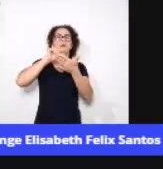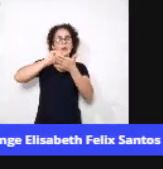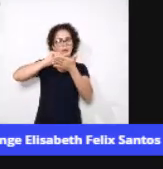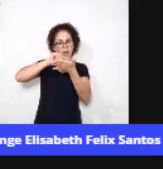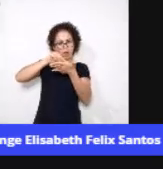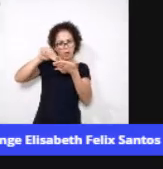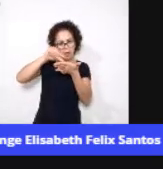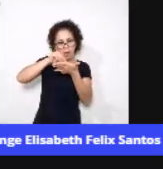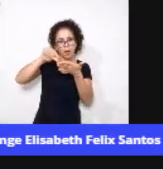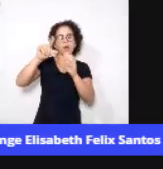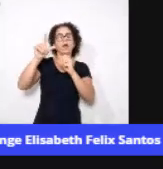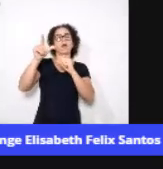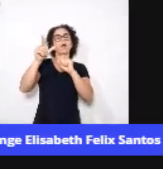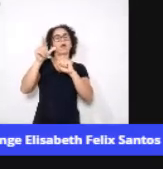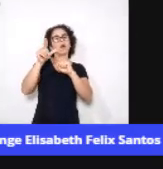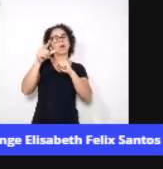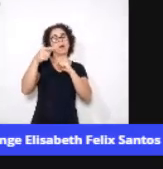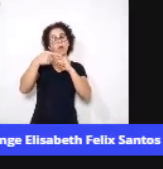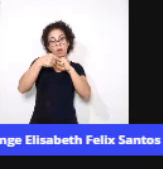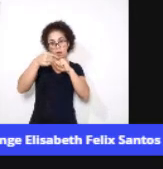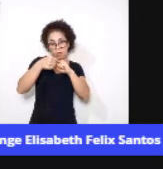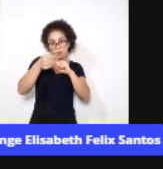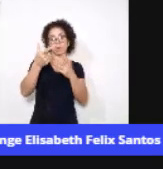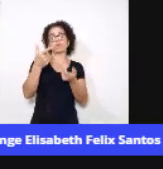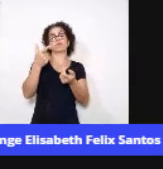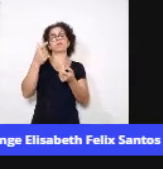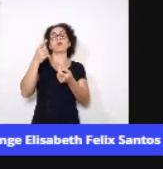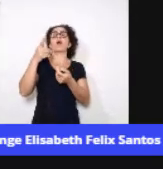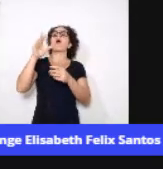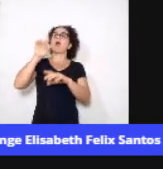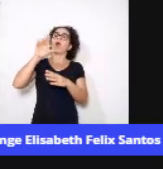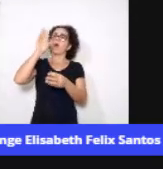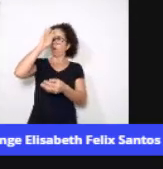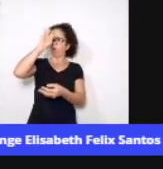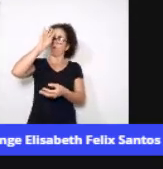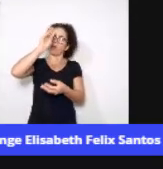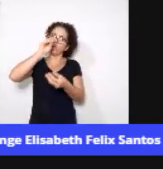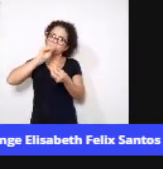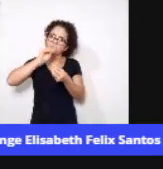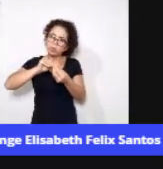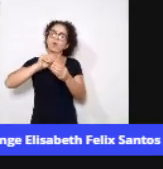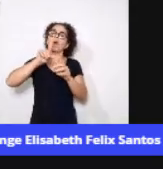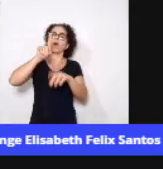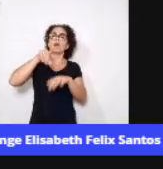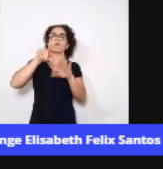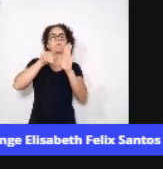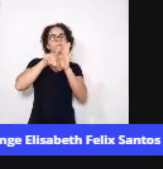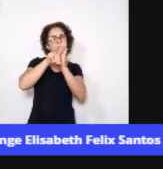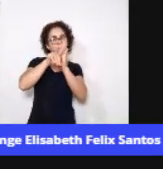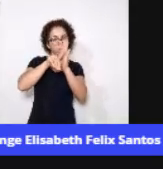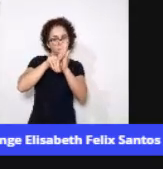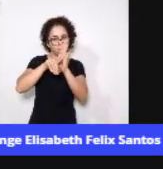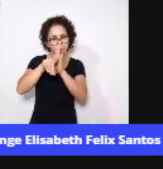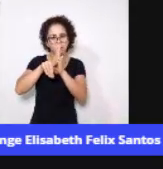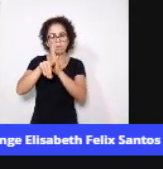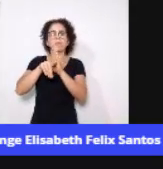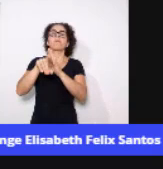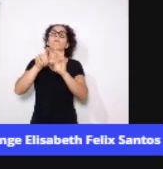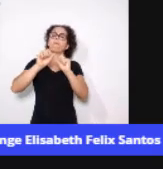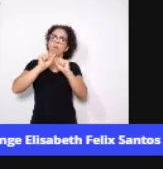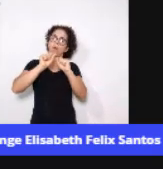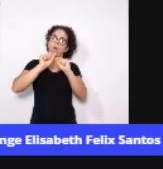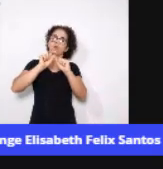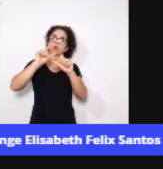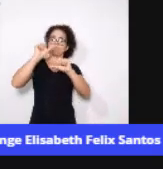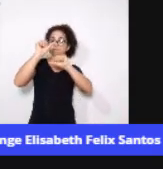outros. É um resumo, é uma pesquisa, pode se transformar em um artigo e